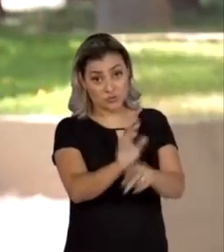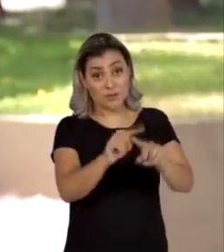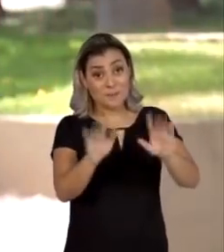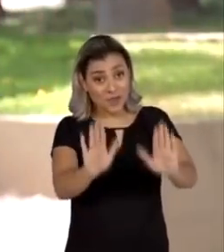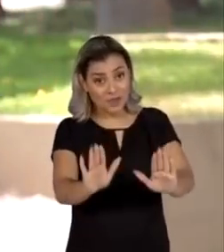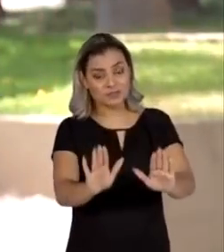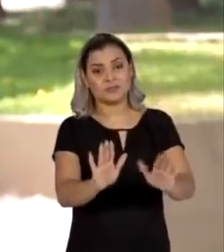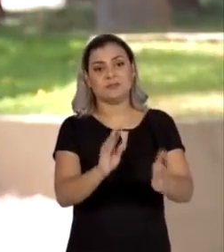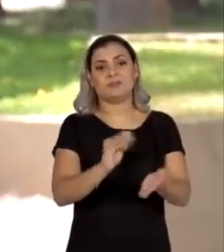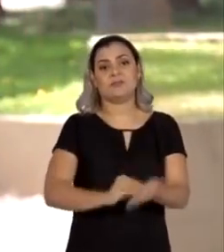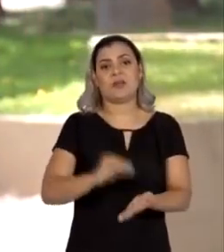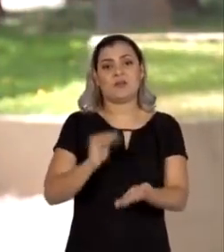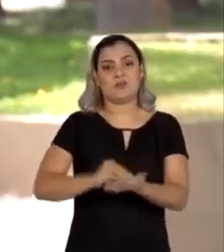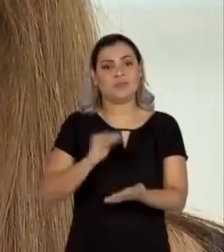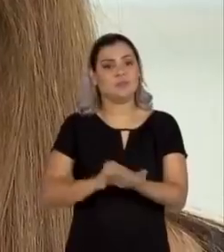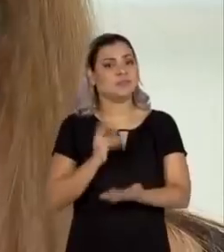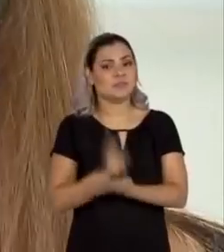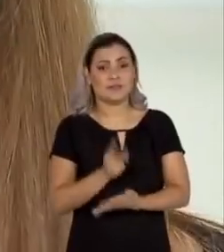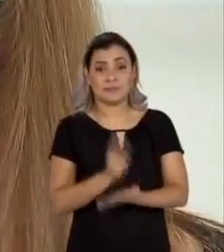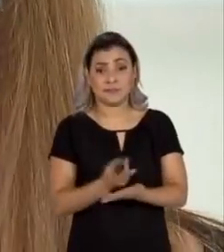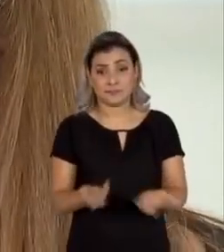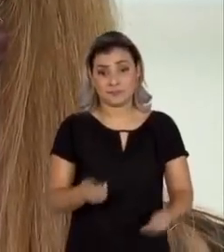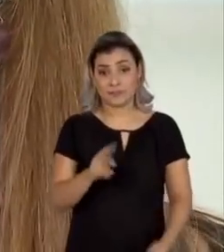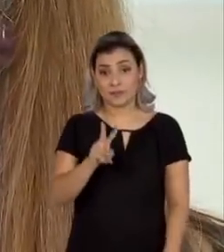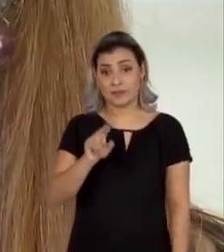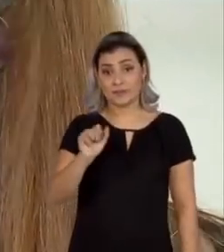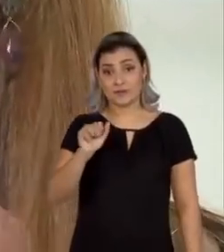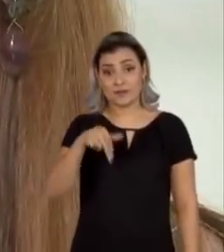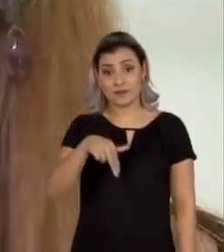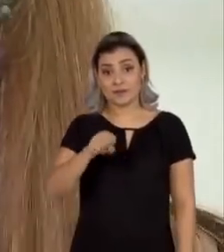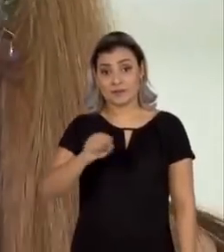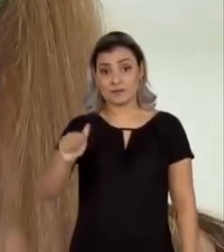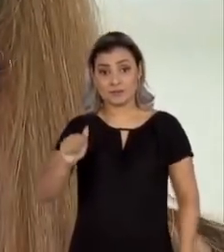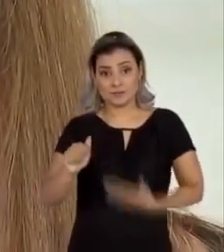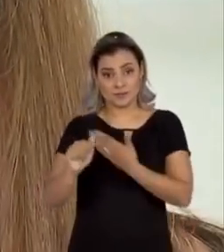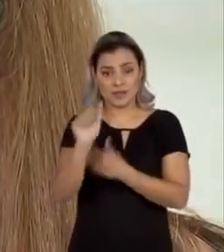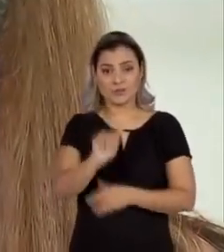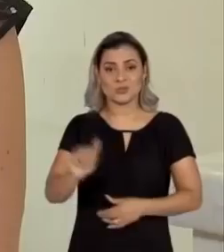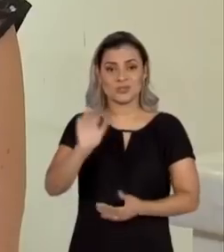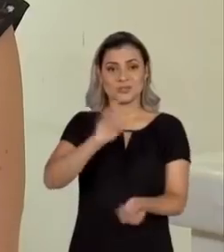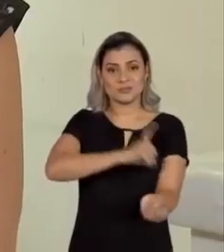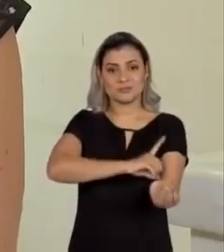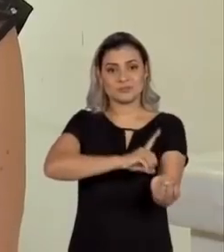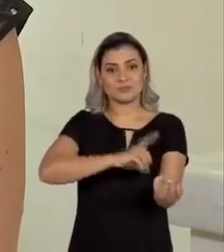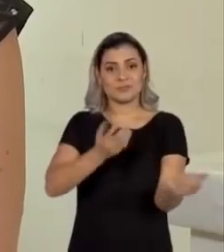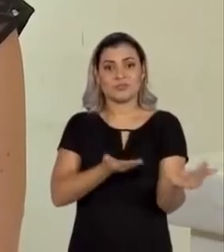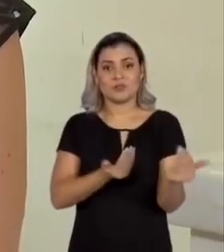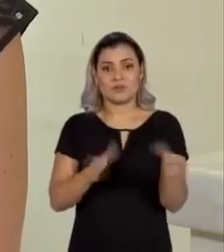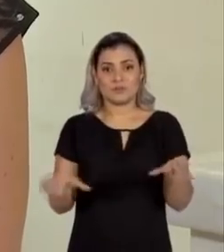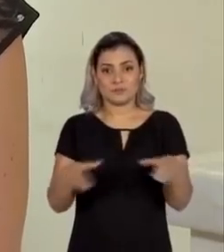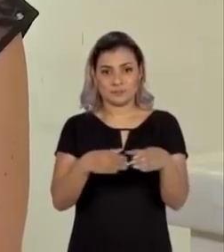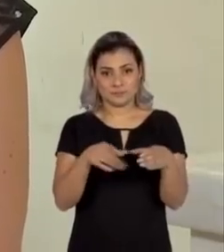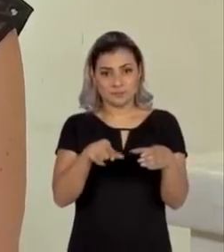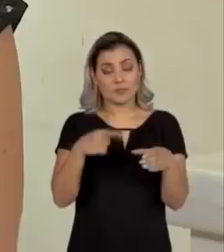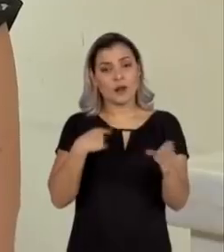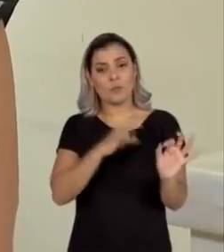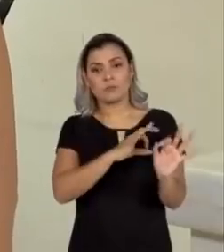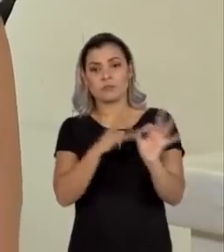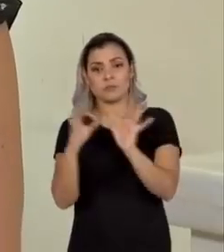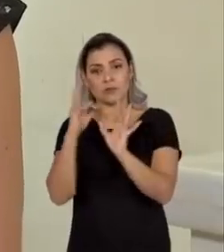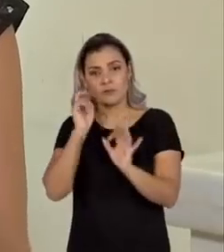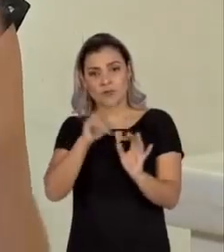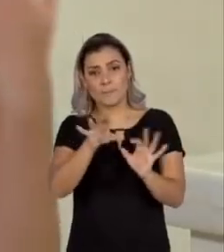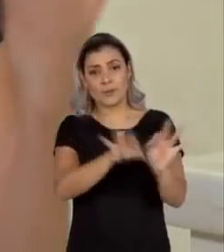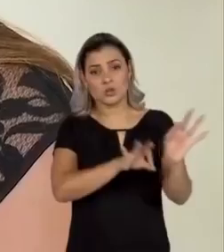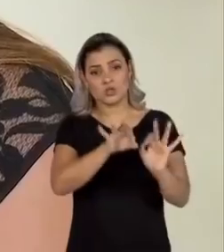chega faltando um pedaço. Vanessa faz parte da Associação Brasileira de Diabetes Juvenil e acompanhou a tramitação